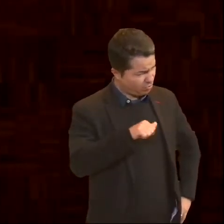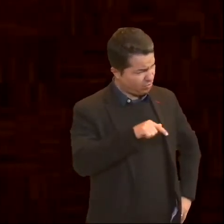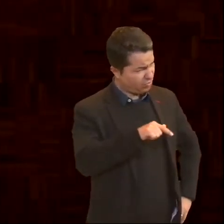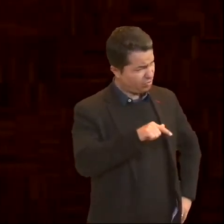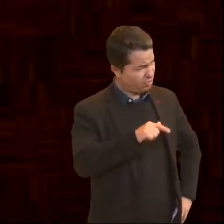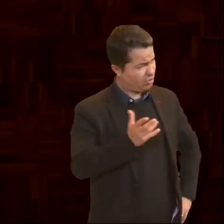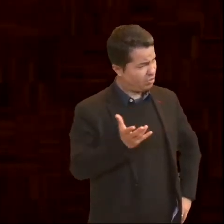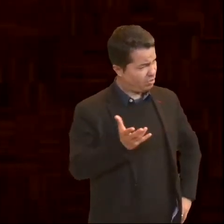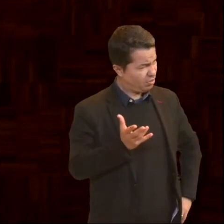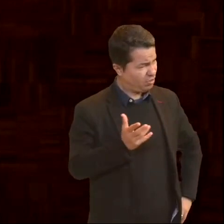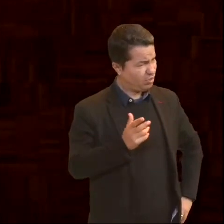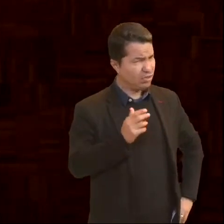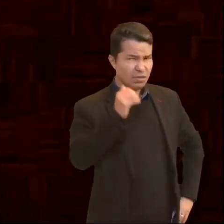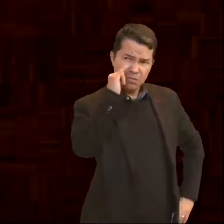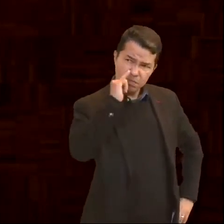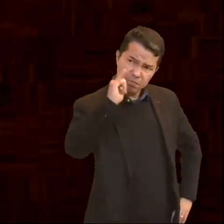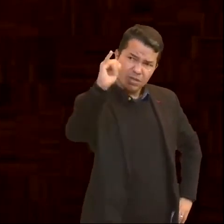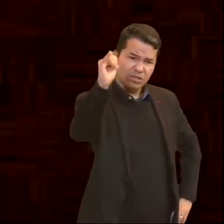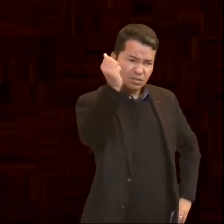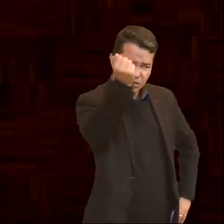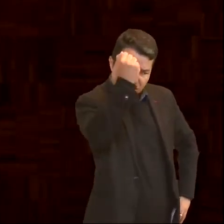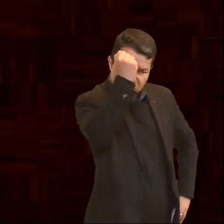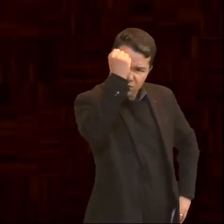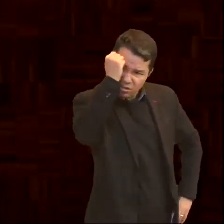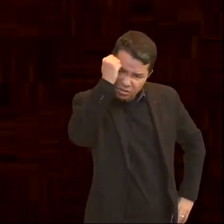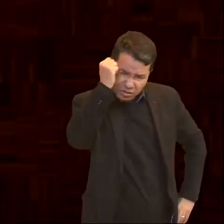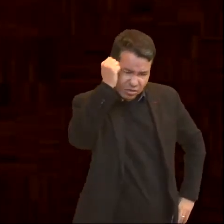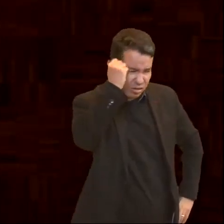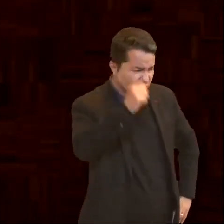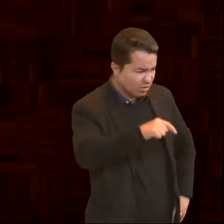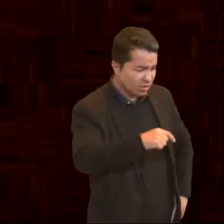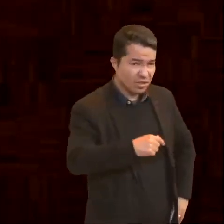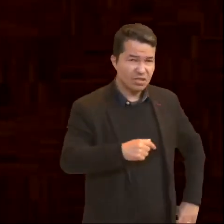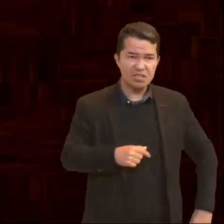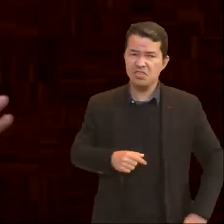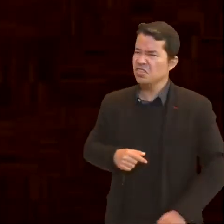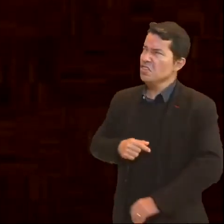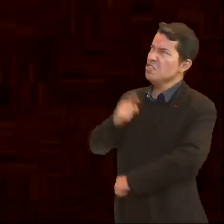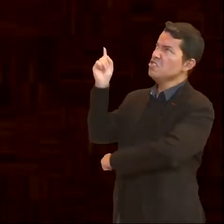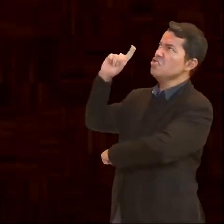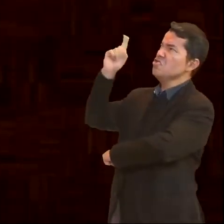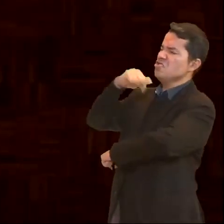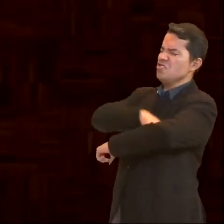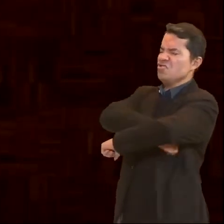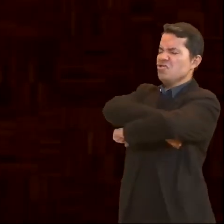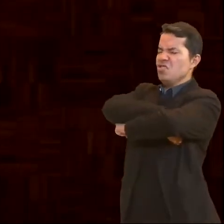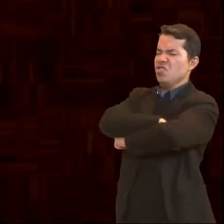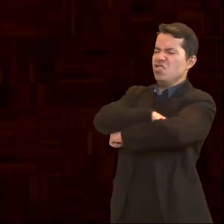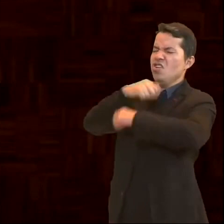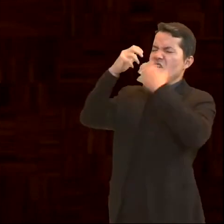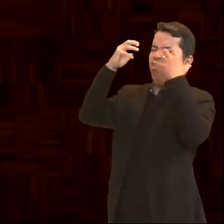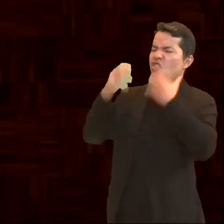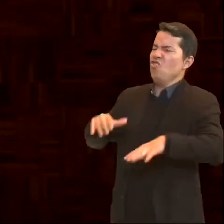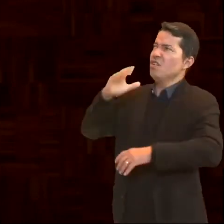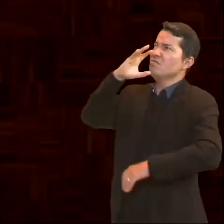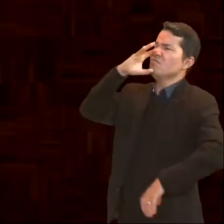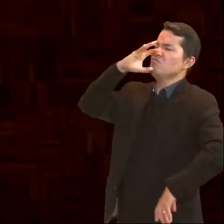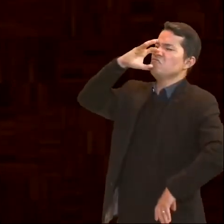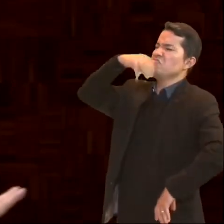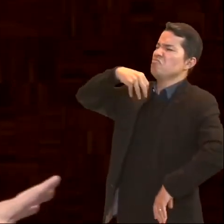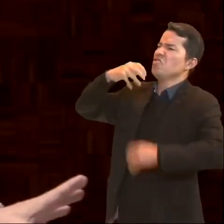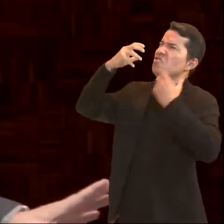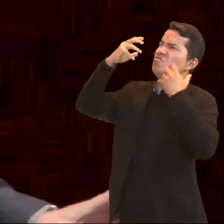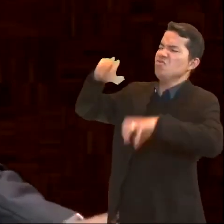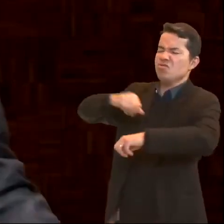vai lá, fala no meu nome. Para os assírios, não, eu abro mão de ser profeta, o negócio aqui tá, ficou feio,